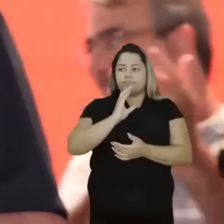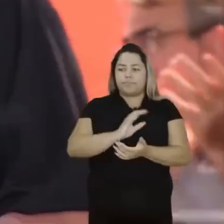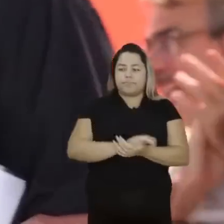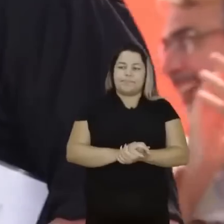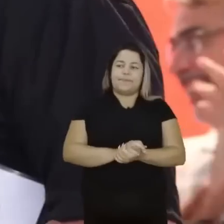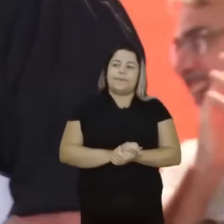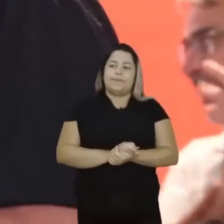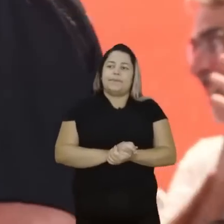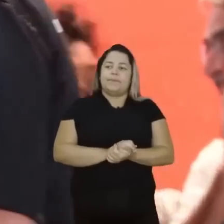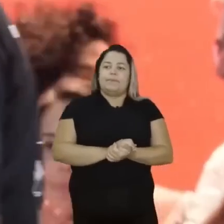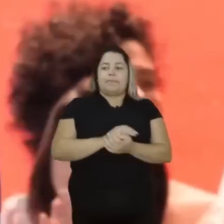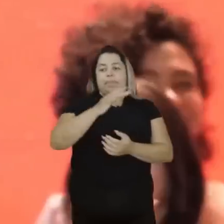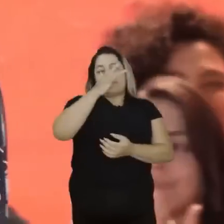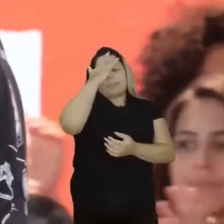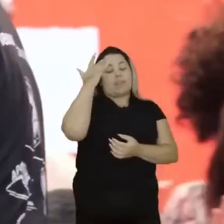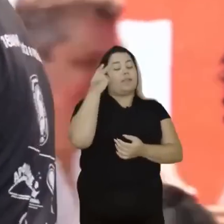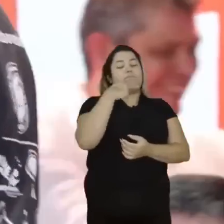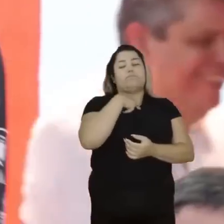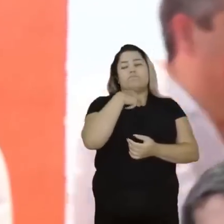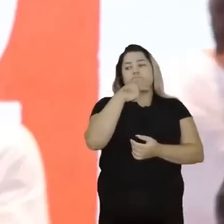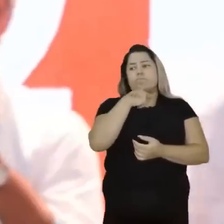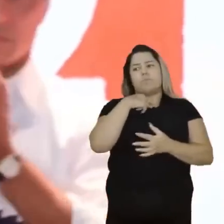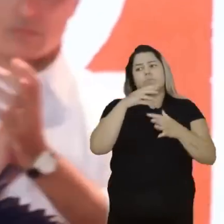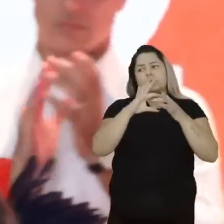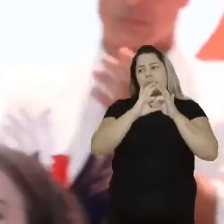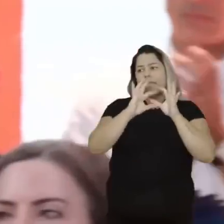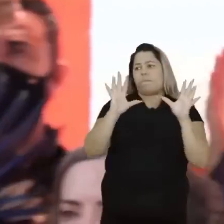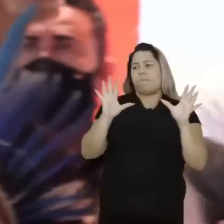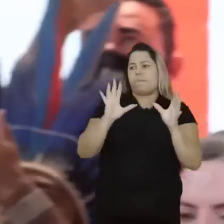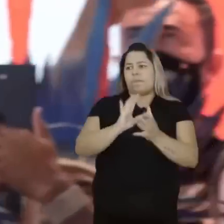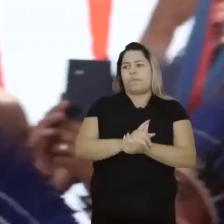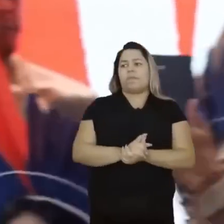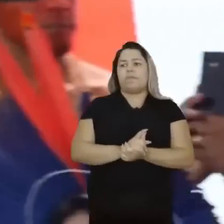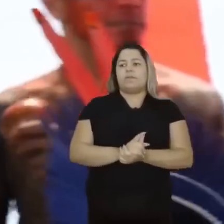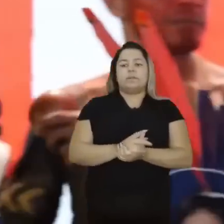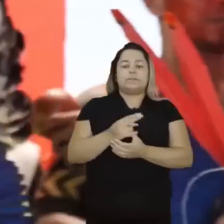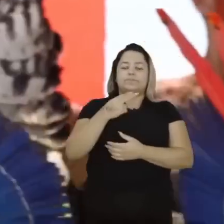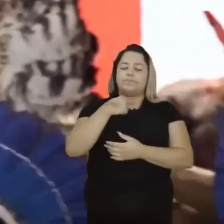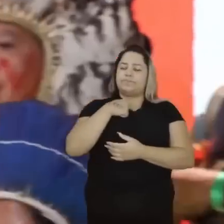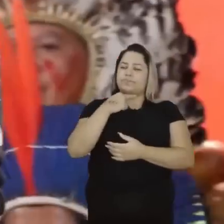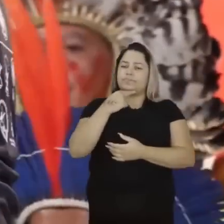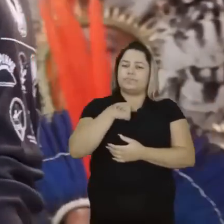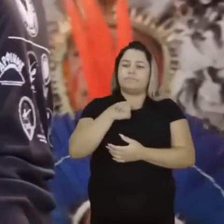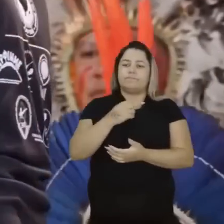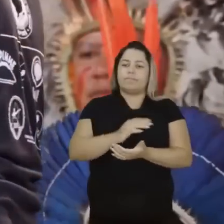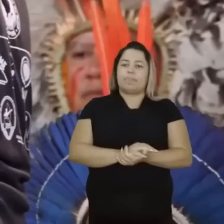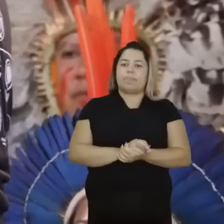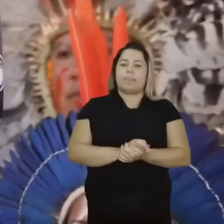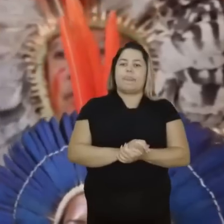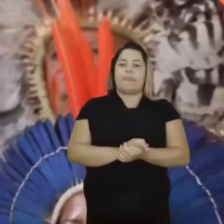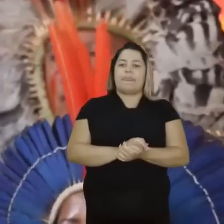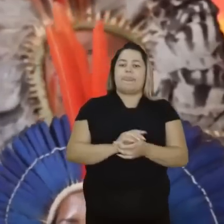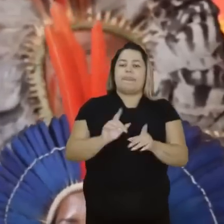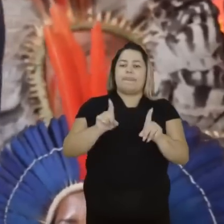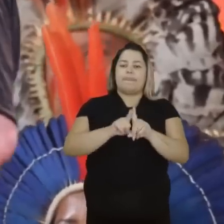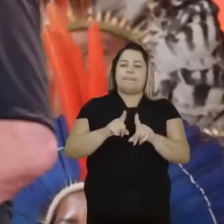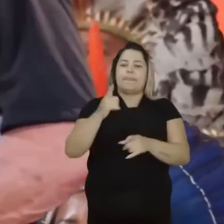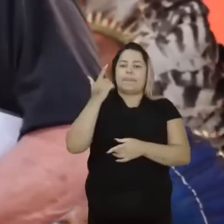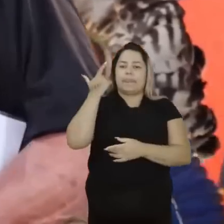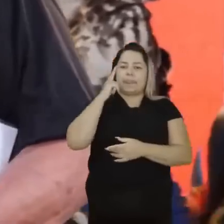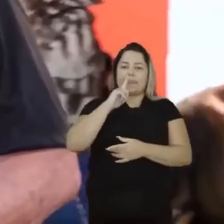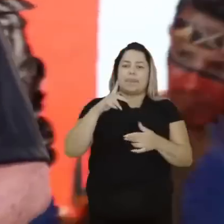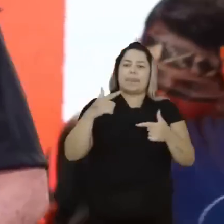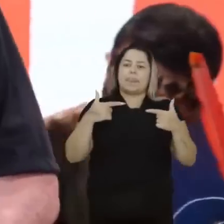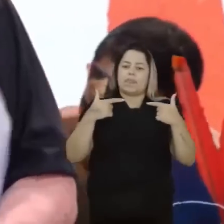A gente não pode permitir, a gente não pode permitir que aquilo que foi conquista da luta